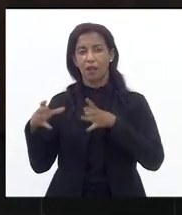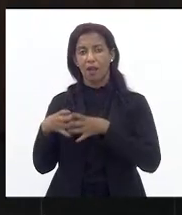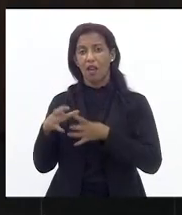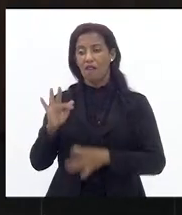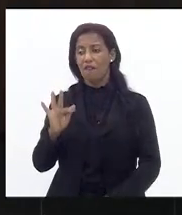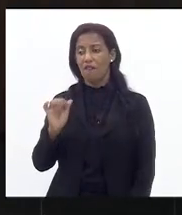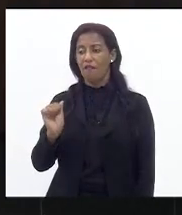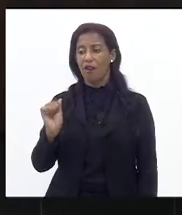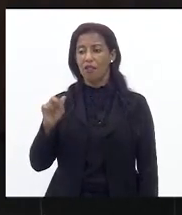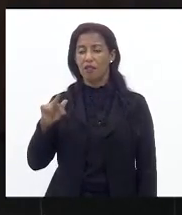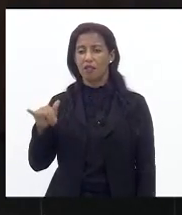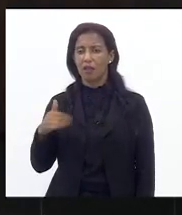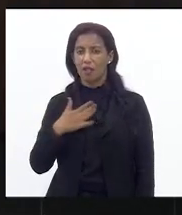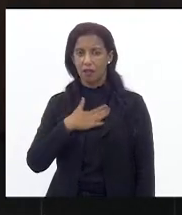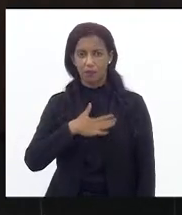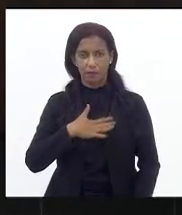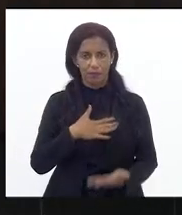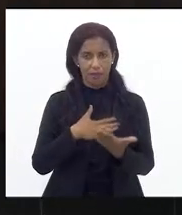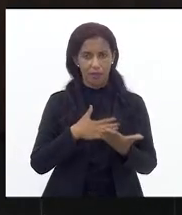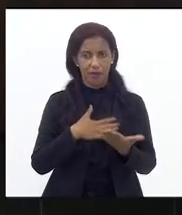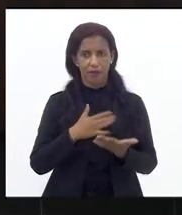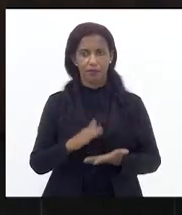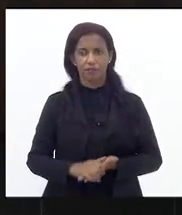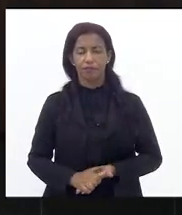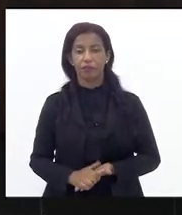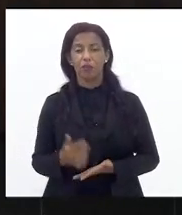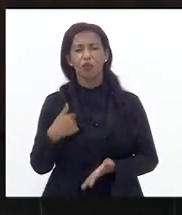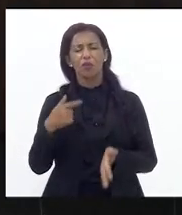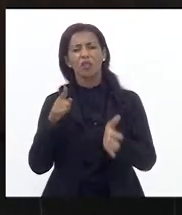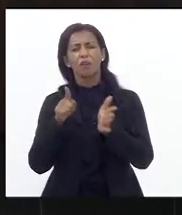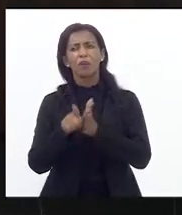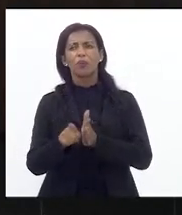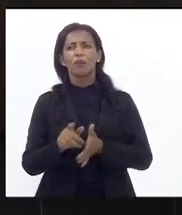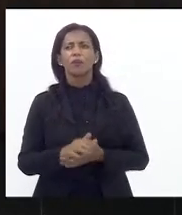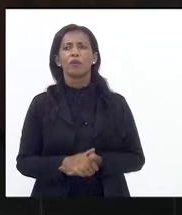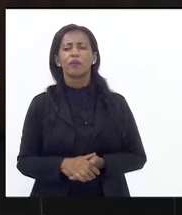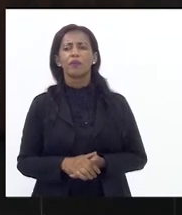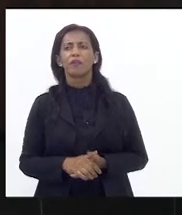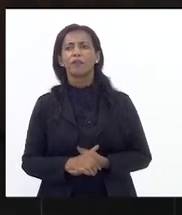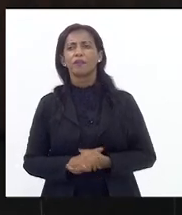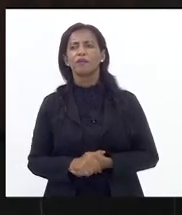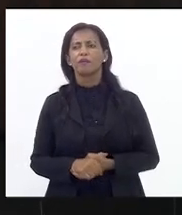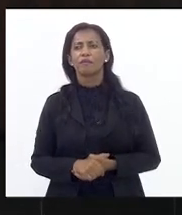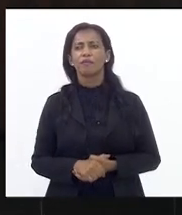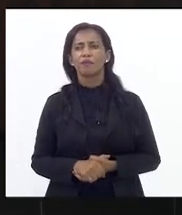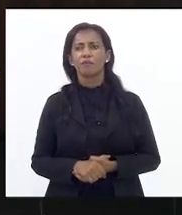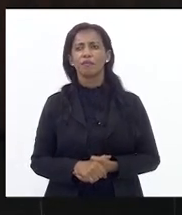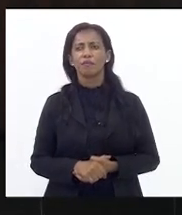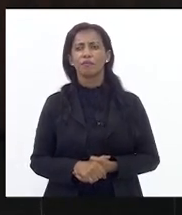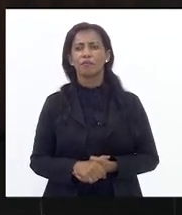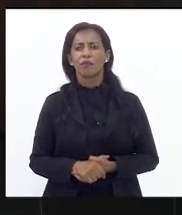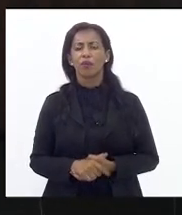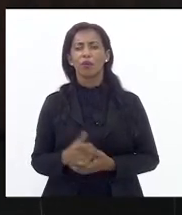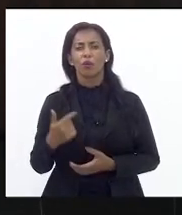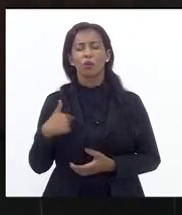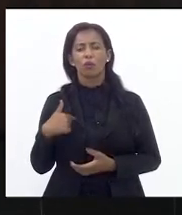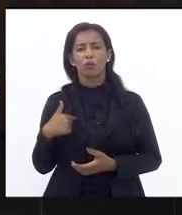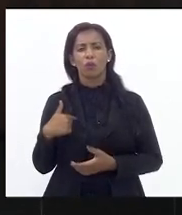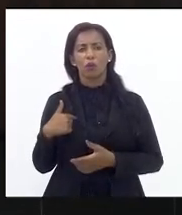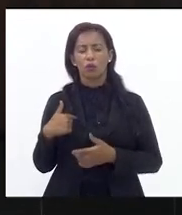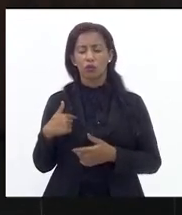fazendária muito prazer eu tô fazendo uma pergunta aqui não sei se deu que o senhor ouvir a nossa situação